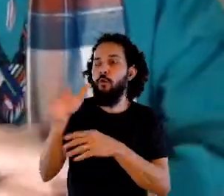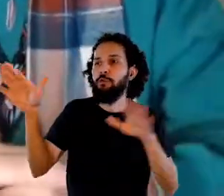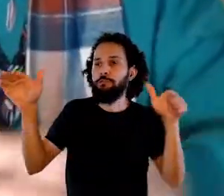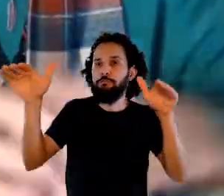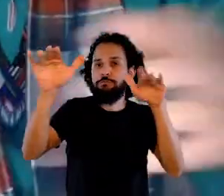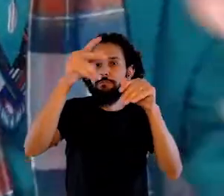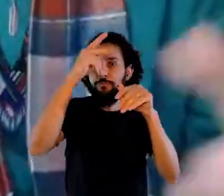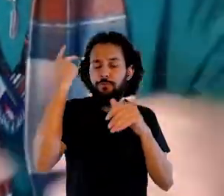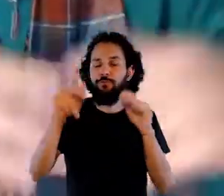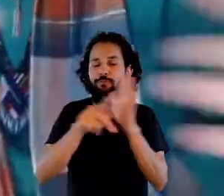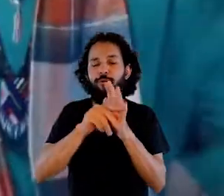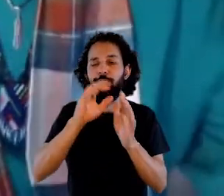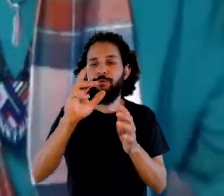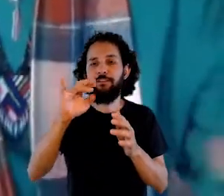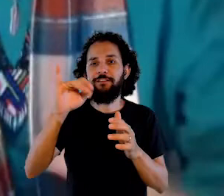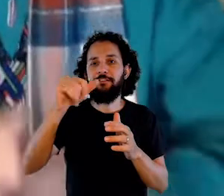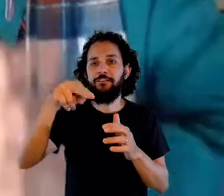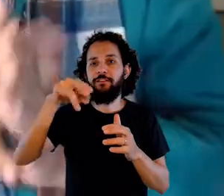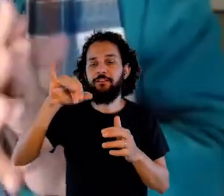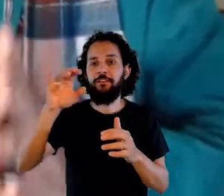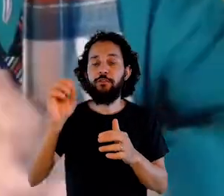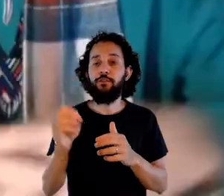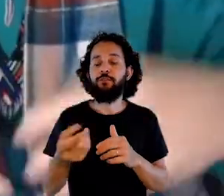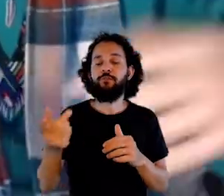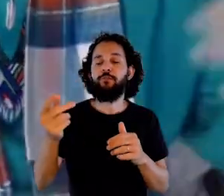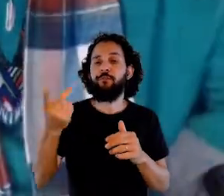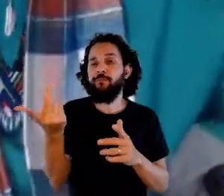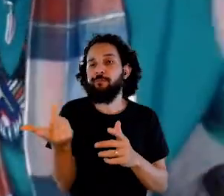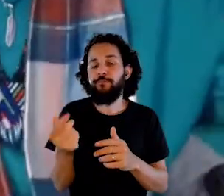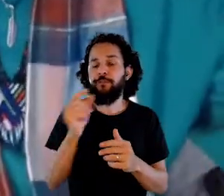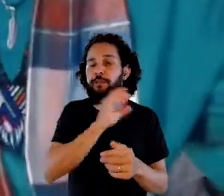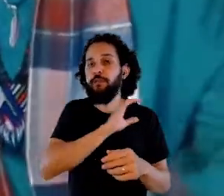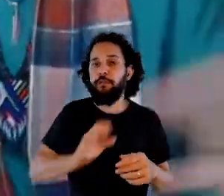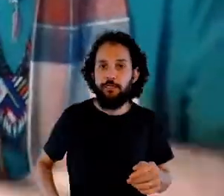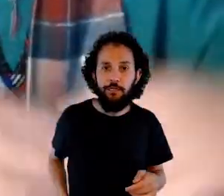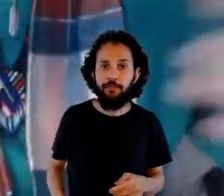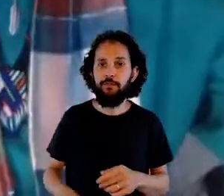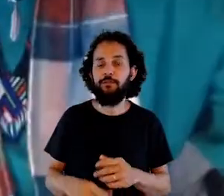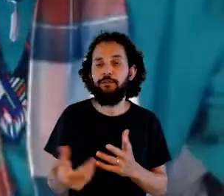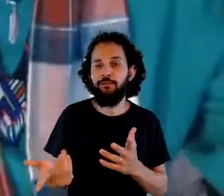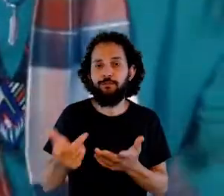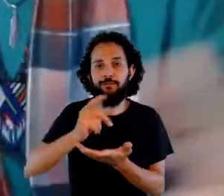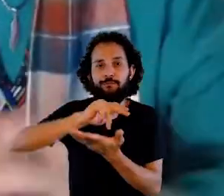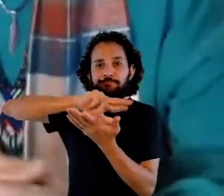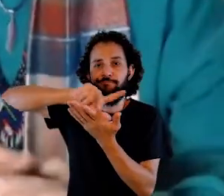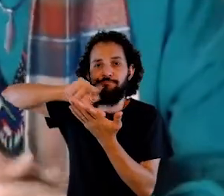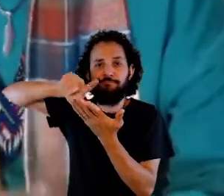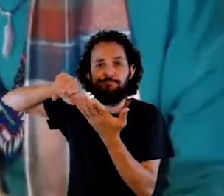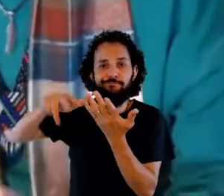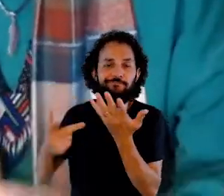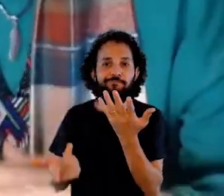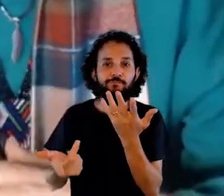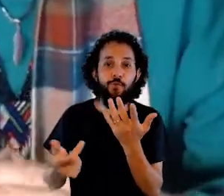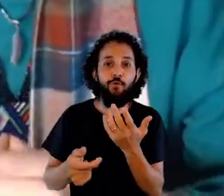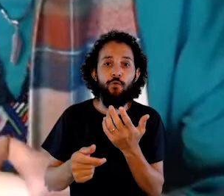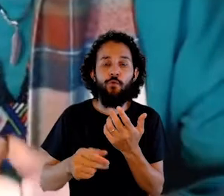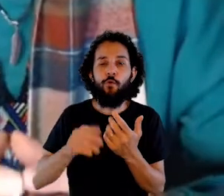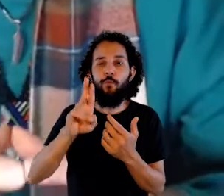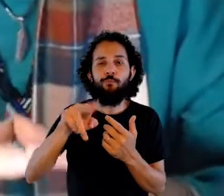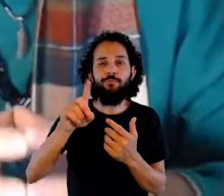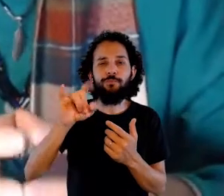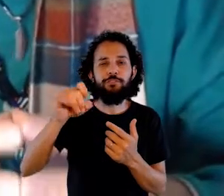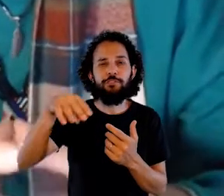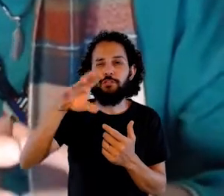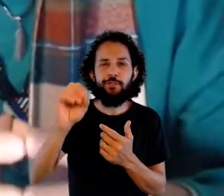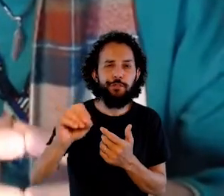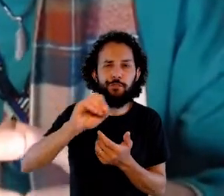Cristo, no taoísmo, Lao Tse, né, e por aí afora, né? Budismo, Buda, Siddhartha. E no xamanismo